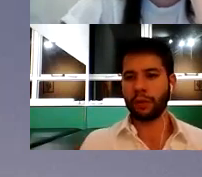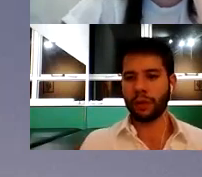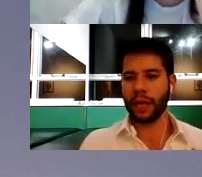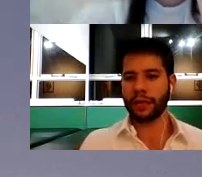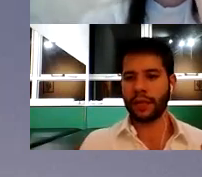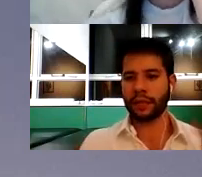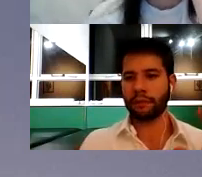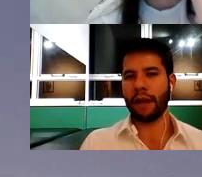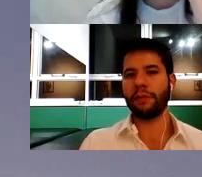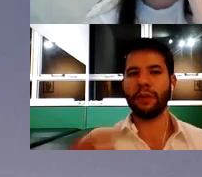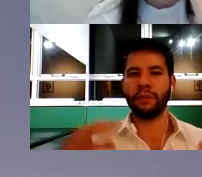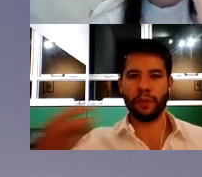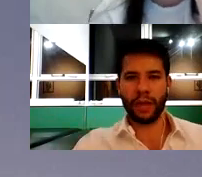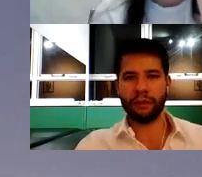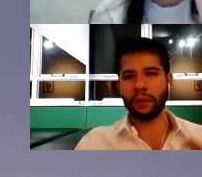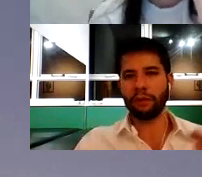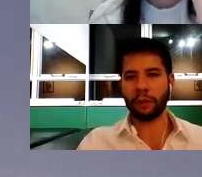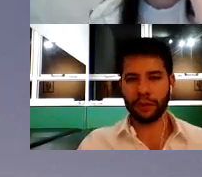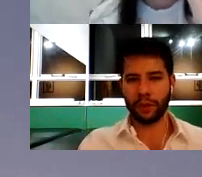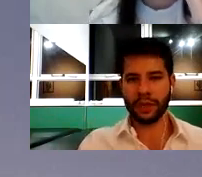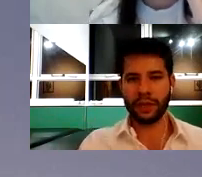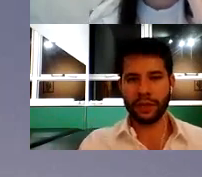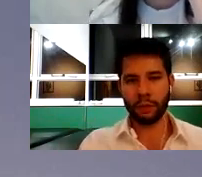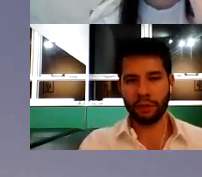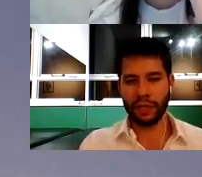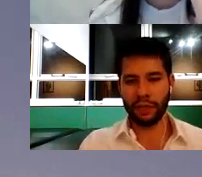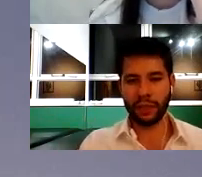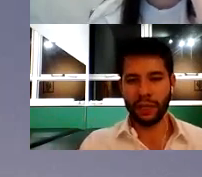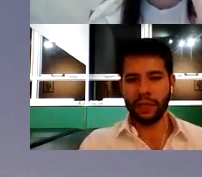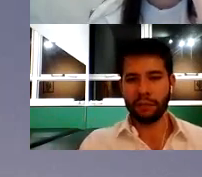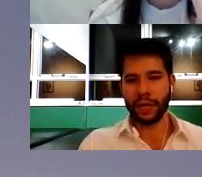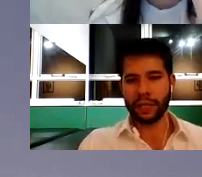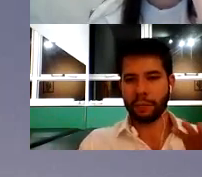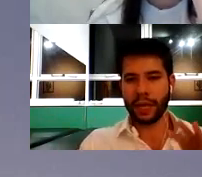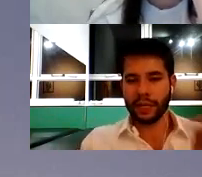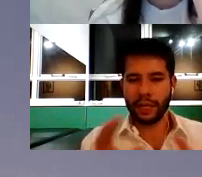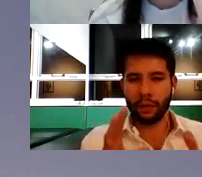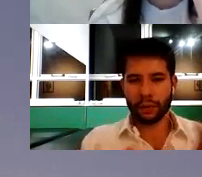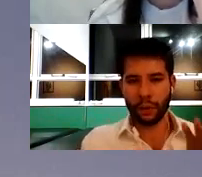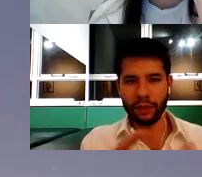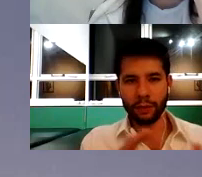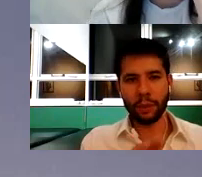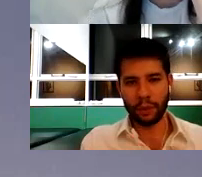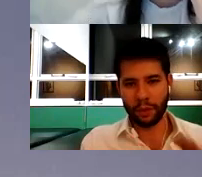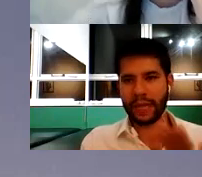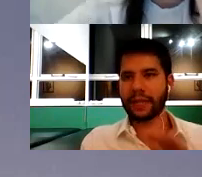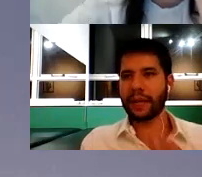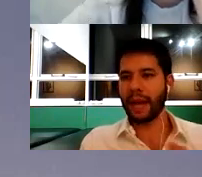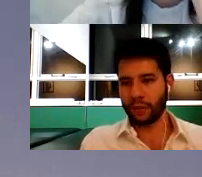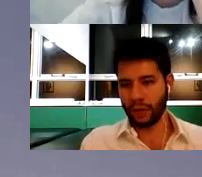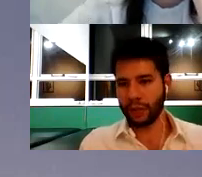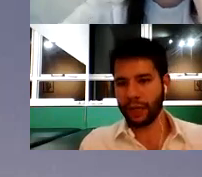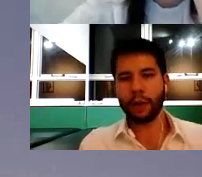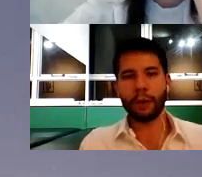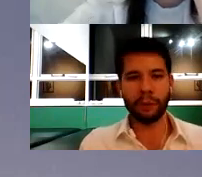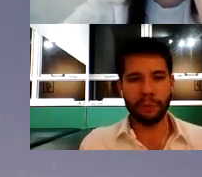esses profissionais, eles soltavam informações ali sobre o Felipe, para esses pais irem construindo um pouco essa